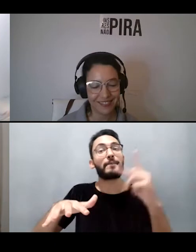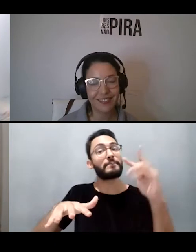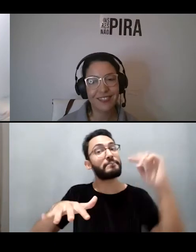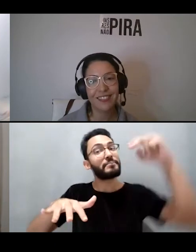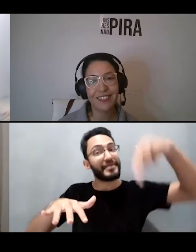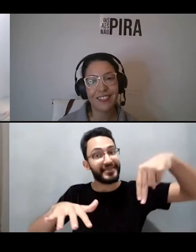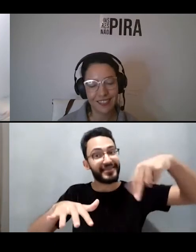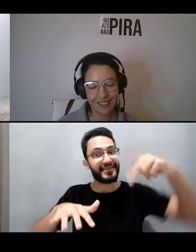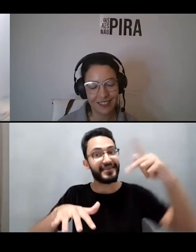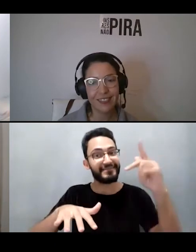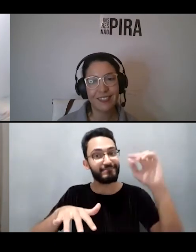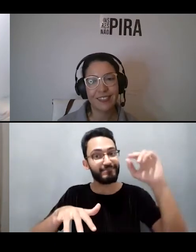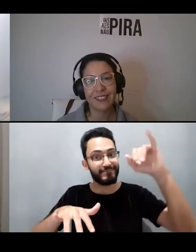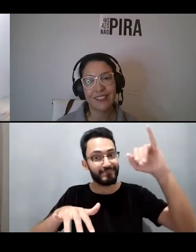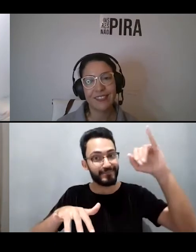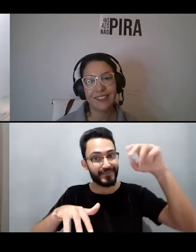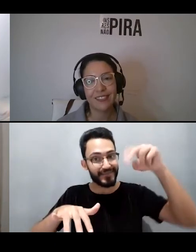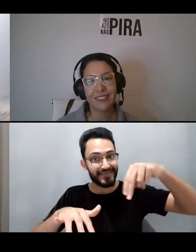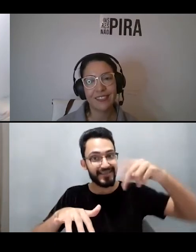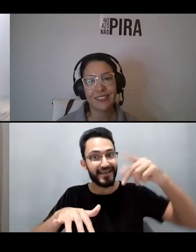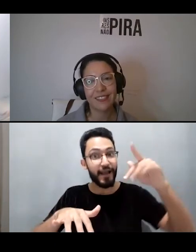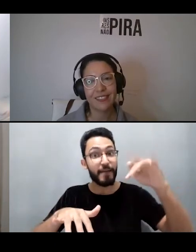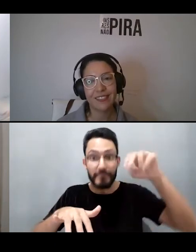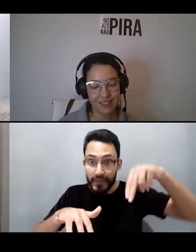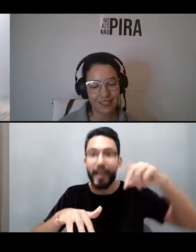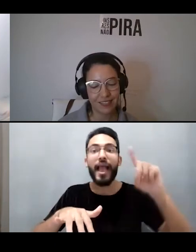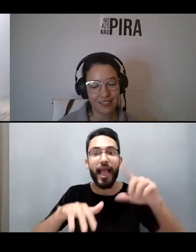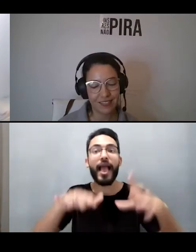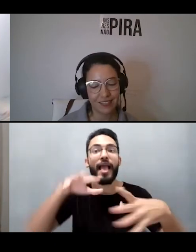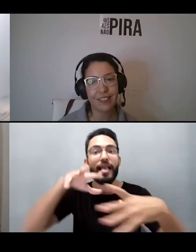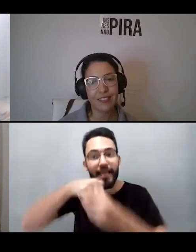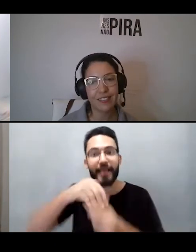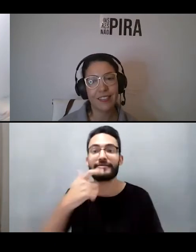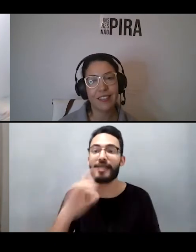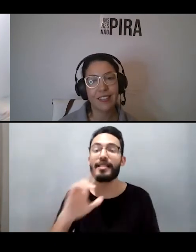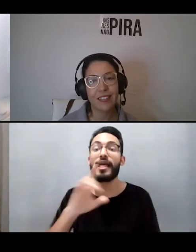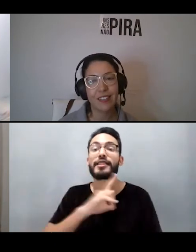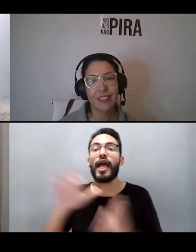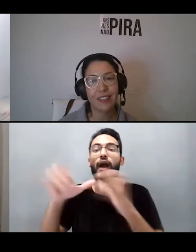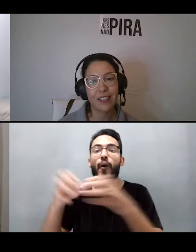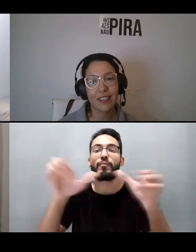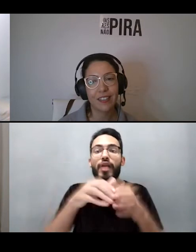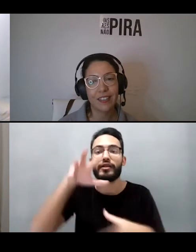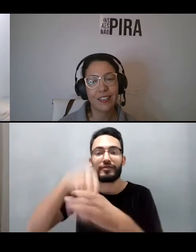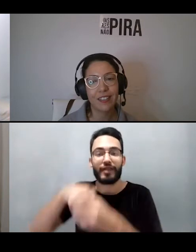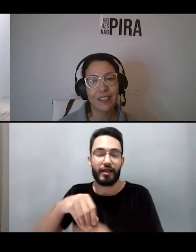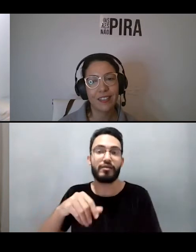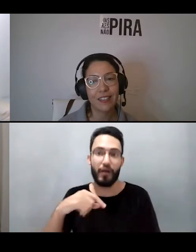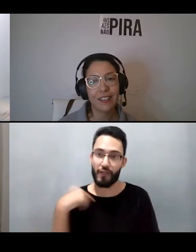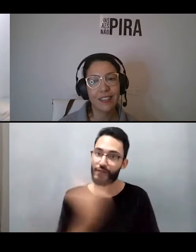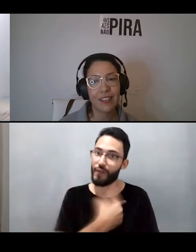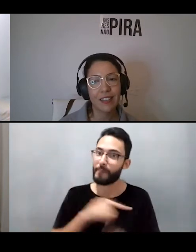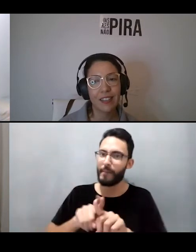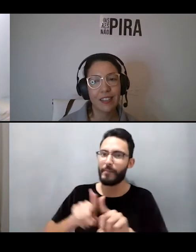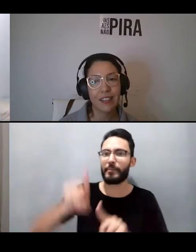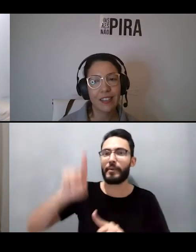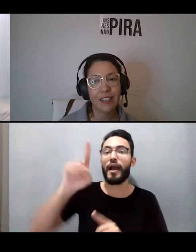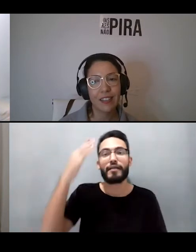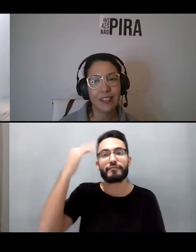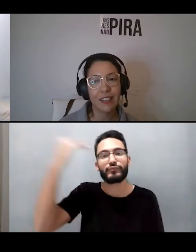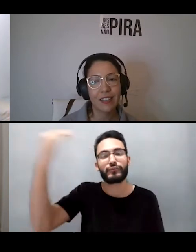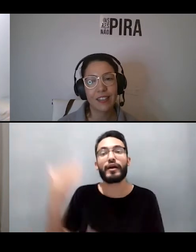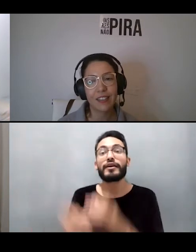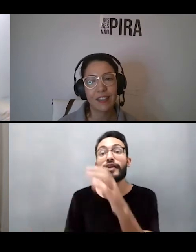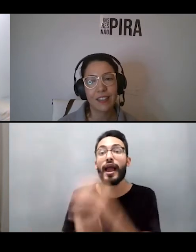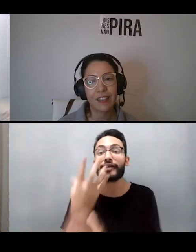conhece, é um selo de reconhecimento que a gente tem aqui dentro da C&T, das comunidades, né? Então, a gente foi pioneiro na criação desse PIN,